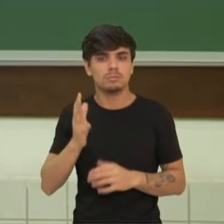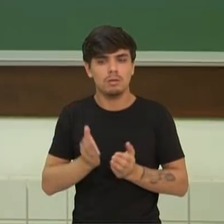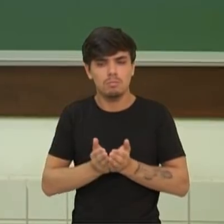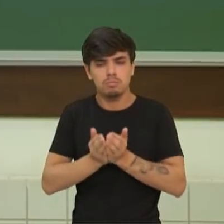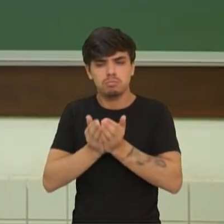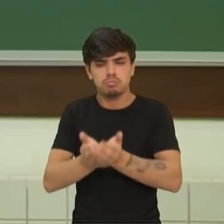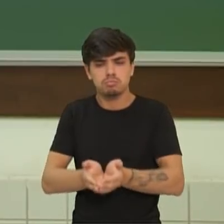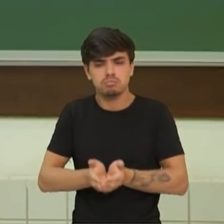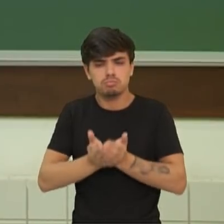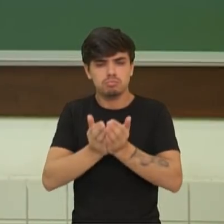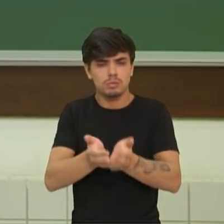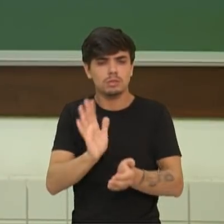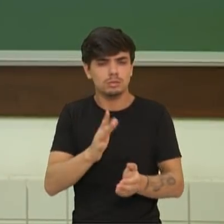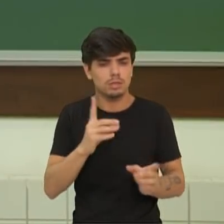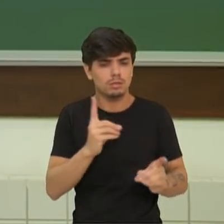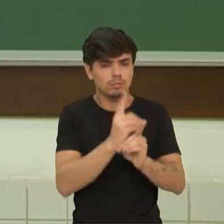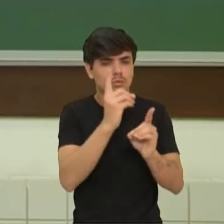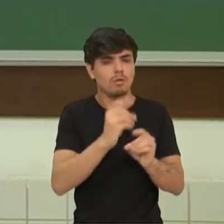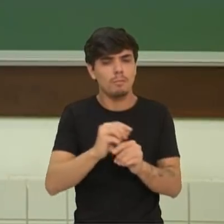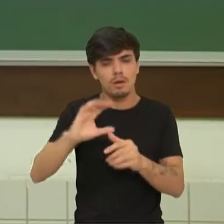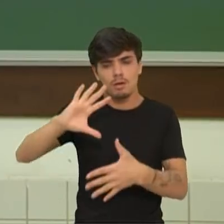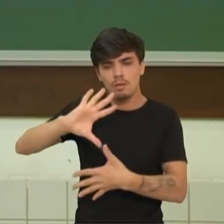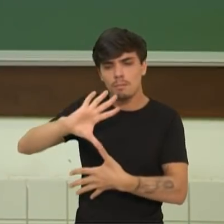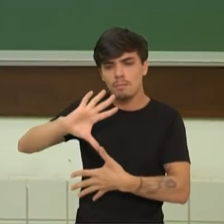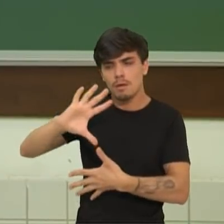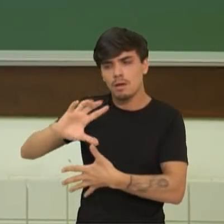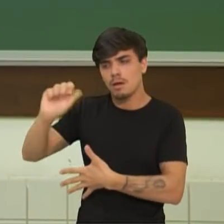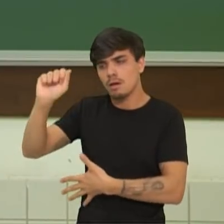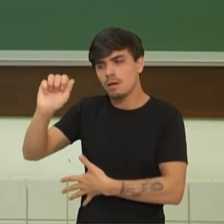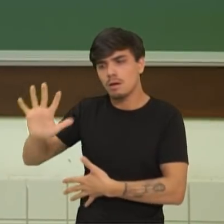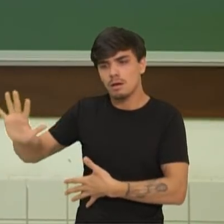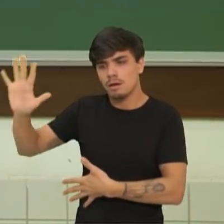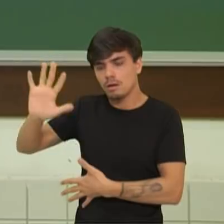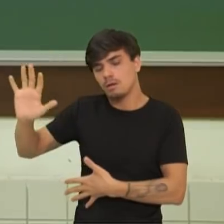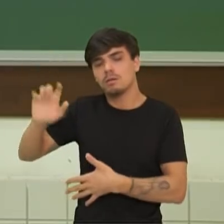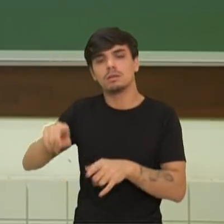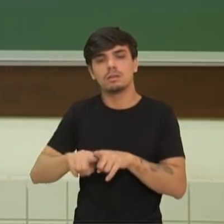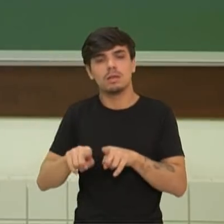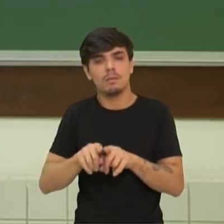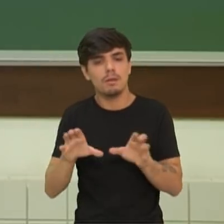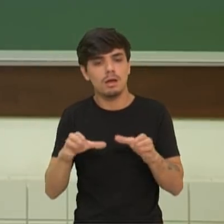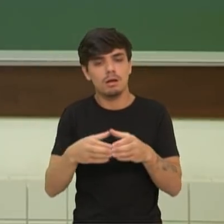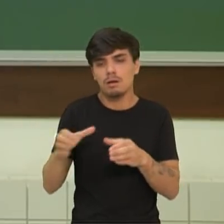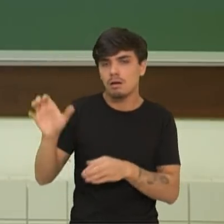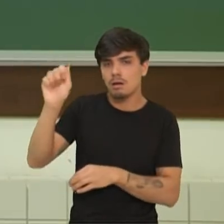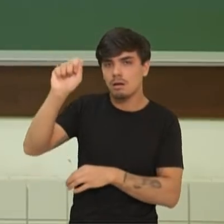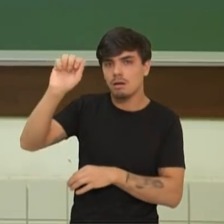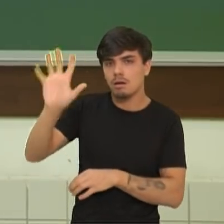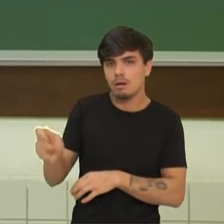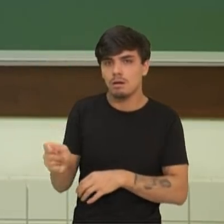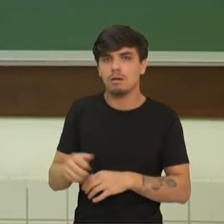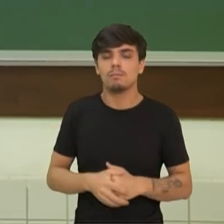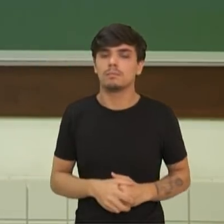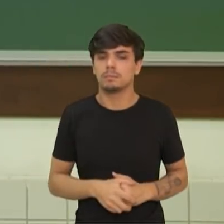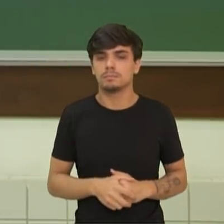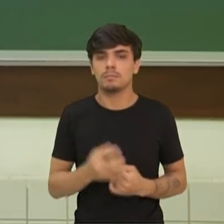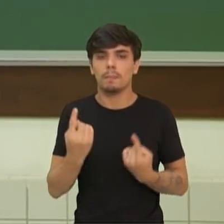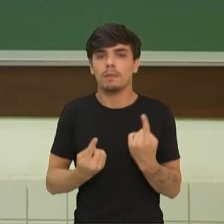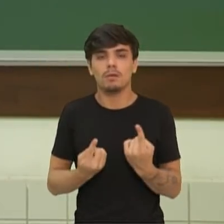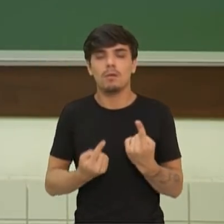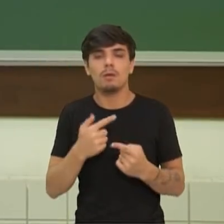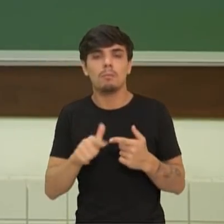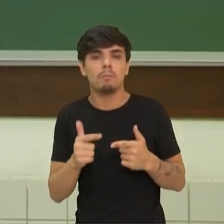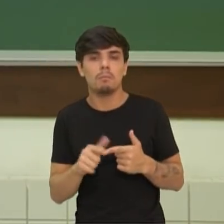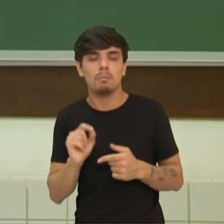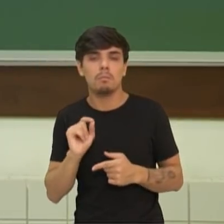tinham descoberto os novos mundos, a América, a Ásia, as colônias da África. Então, qual era a situação?